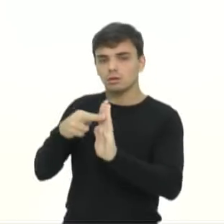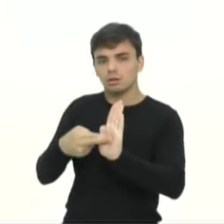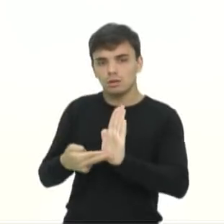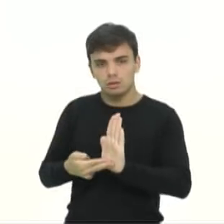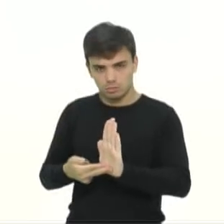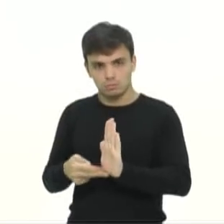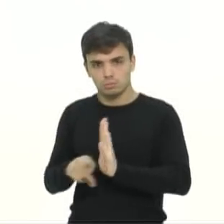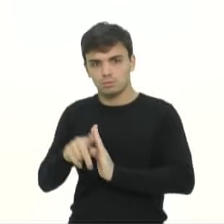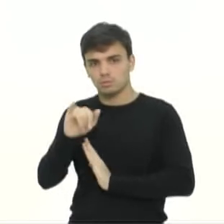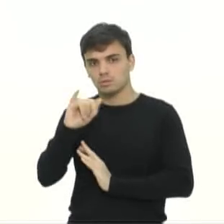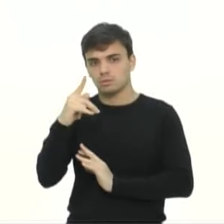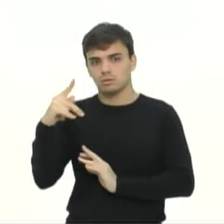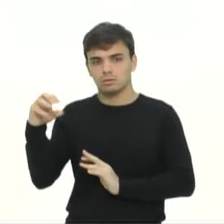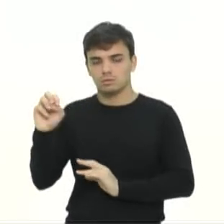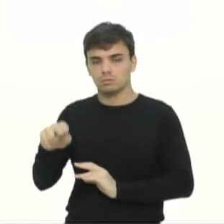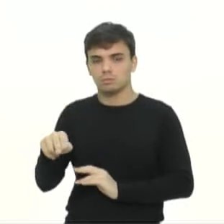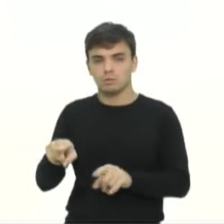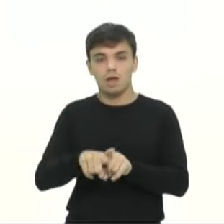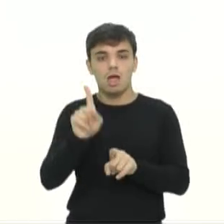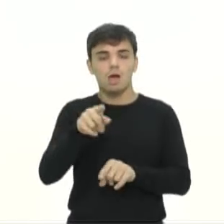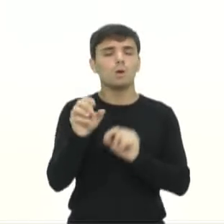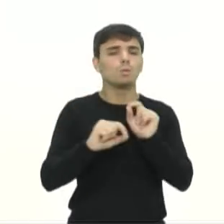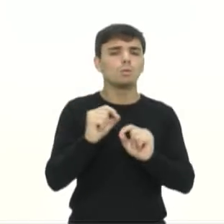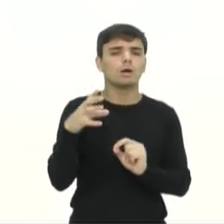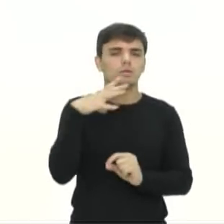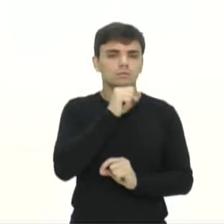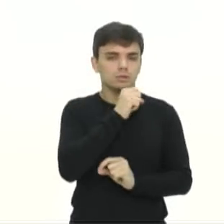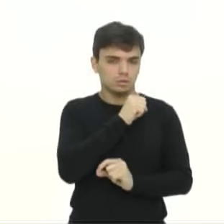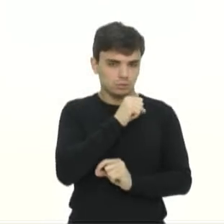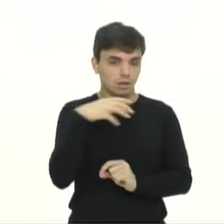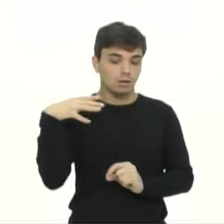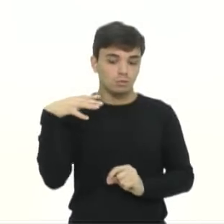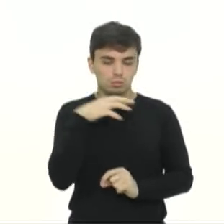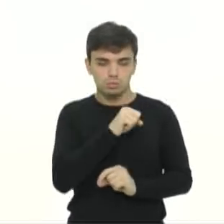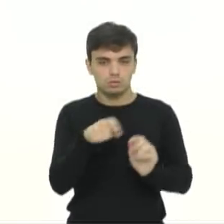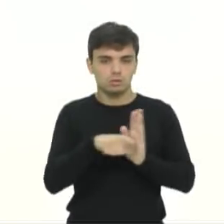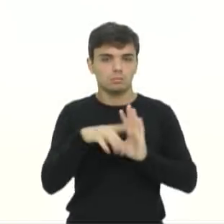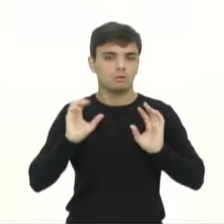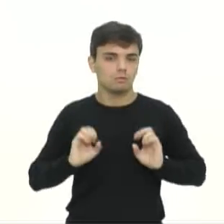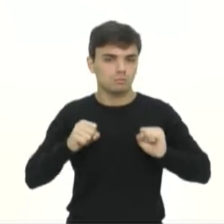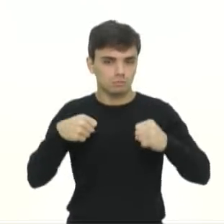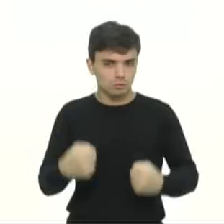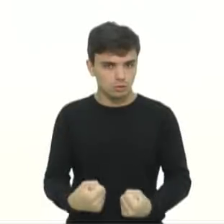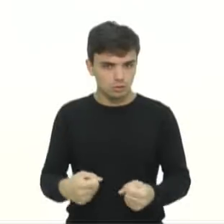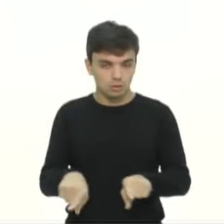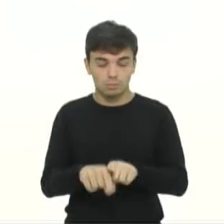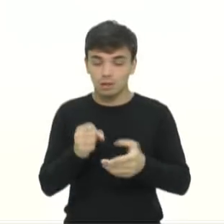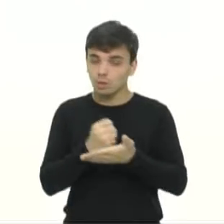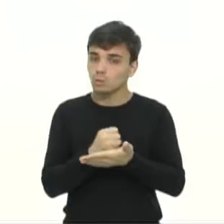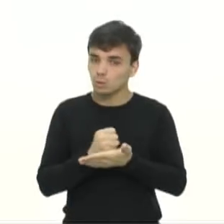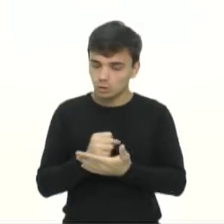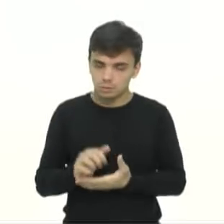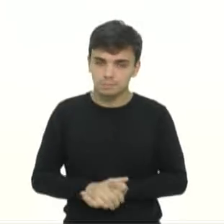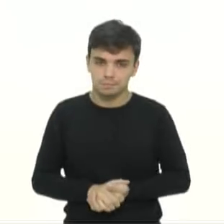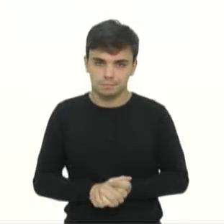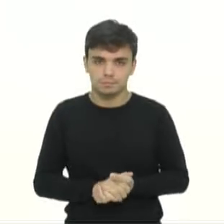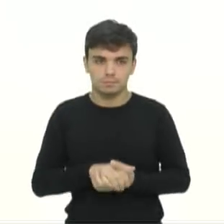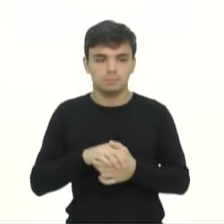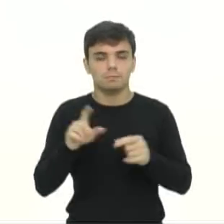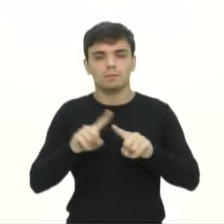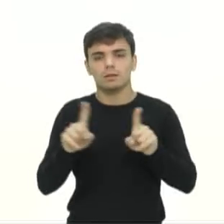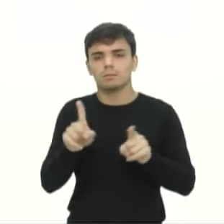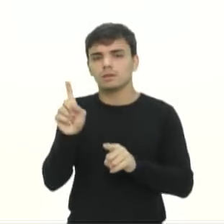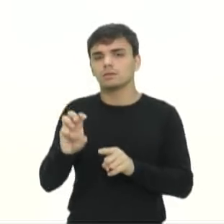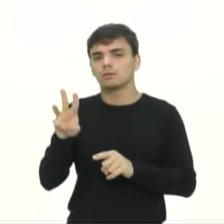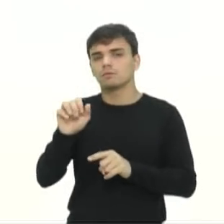ippon, né? Que é velocidade, força e controle. Também o vazare é caracterizado quando imobiliza o adversário entre